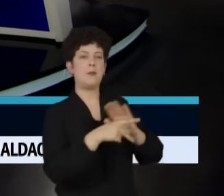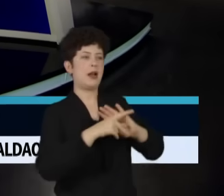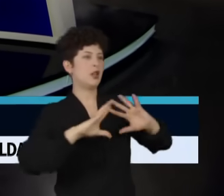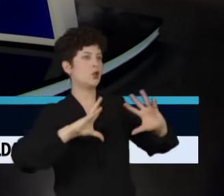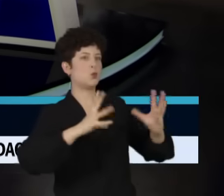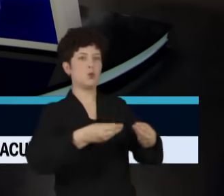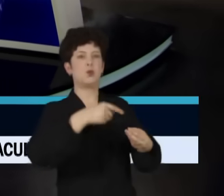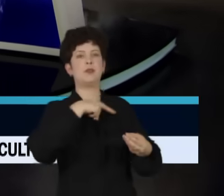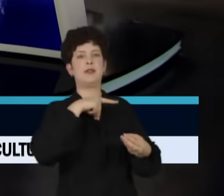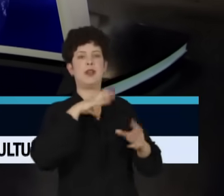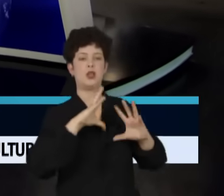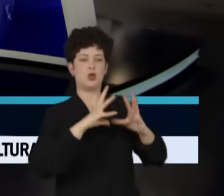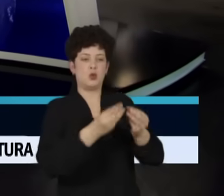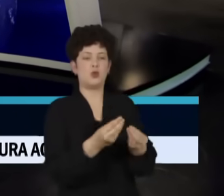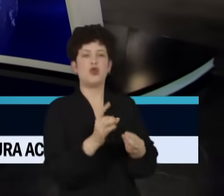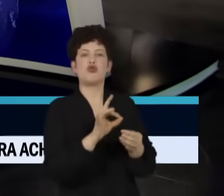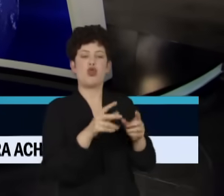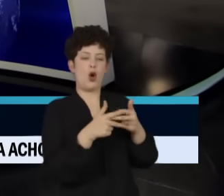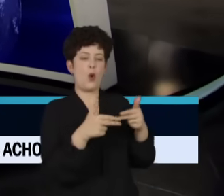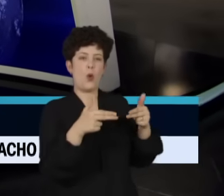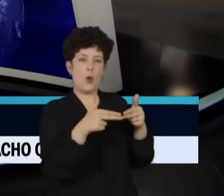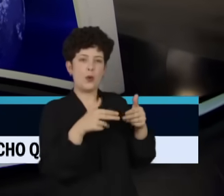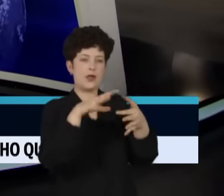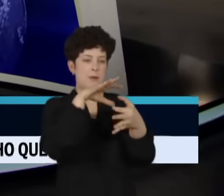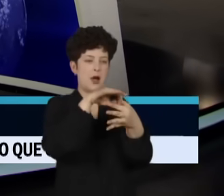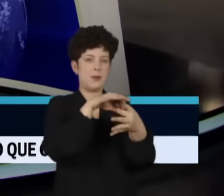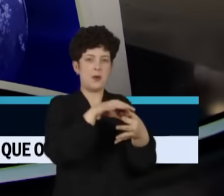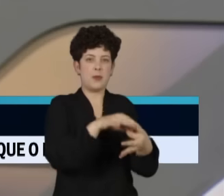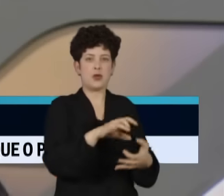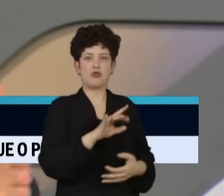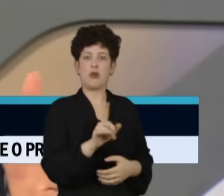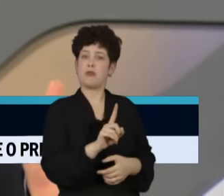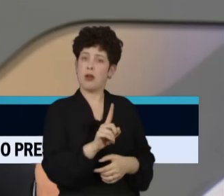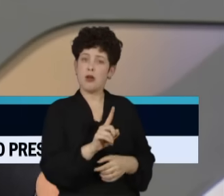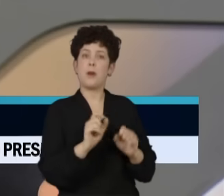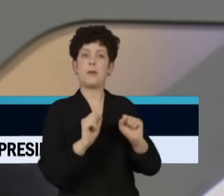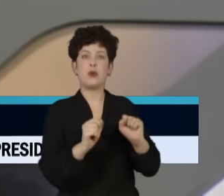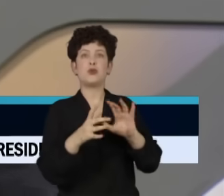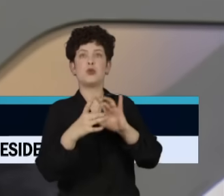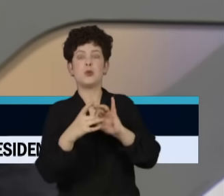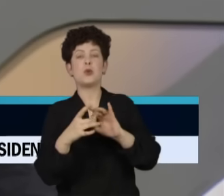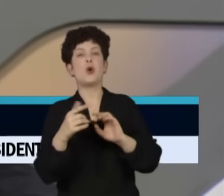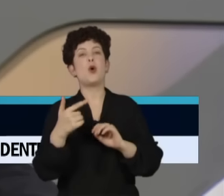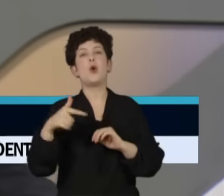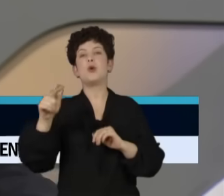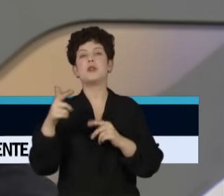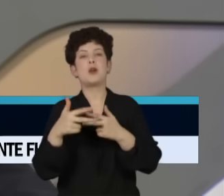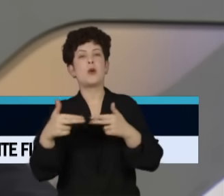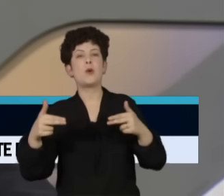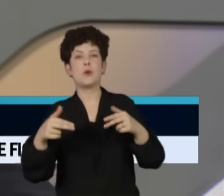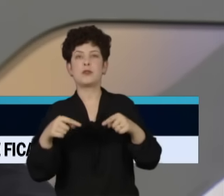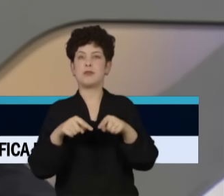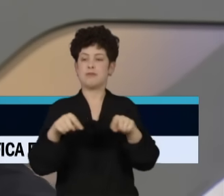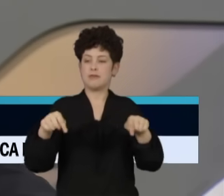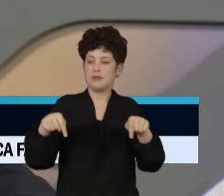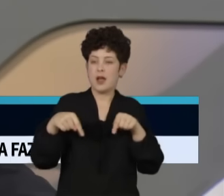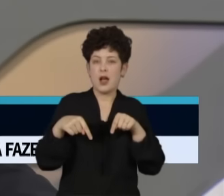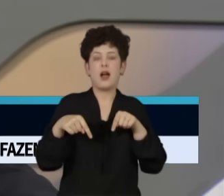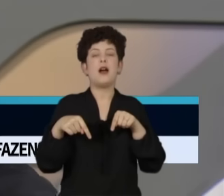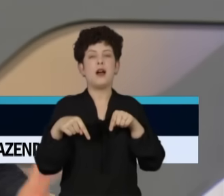tudo, porque não são só coisas que vão se conectar. você vai poder conectar animais no pasto a a